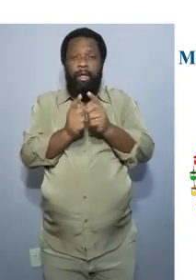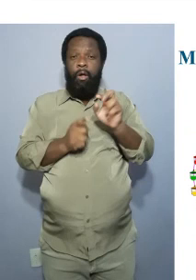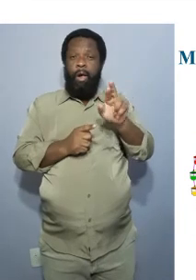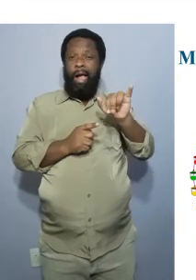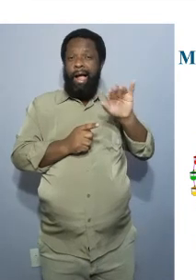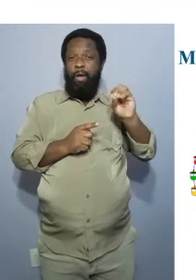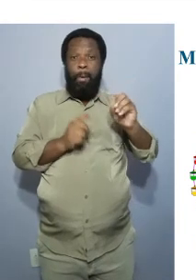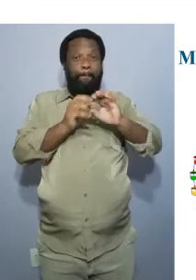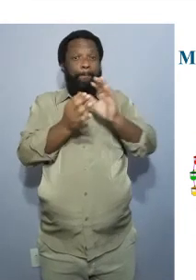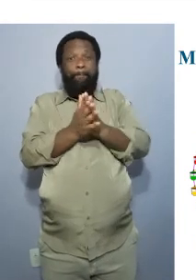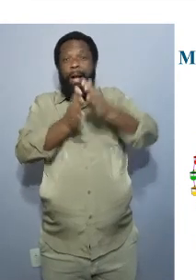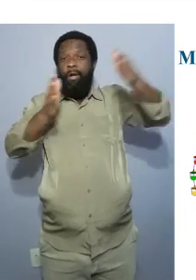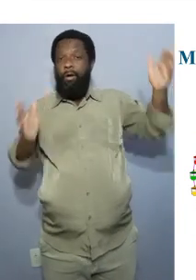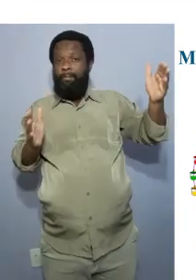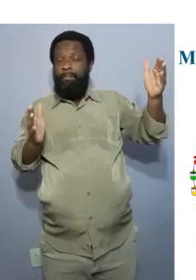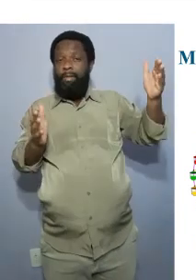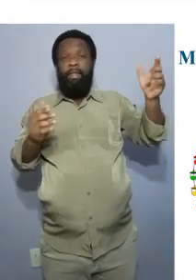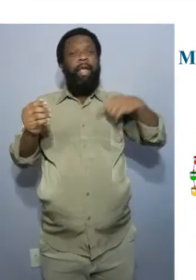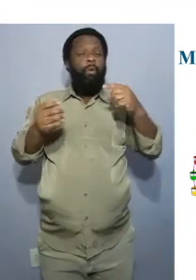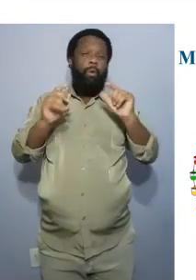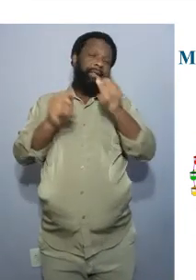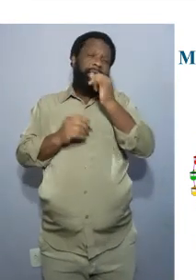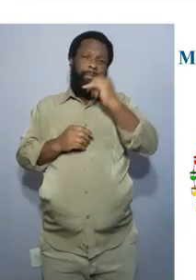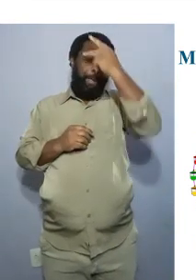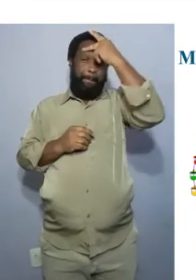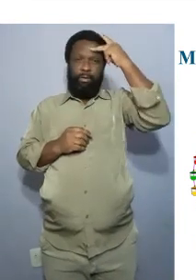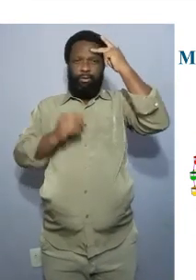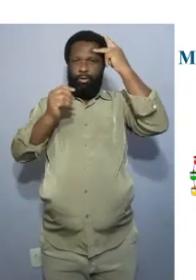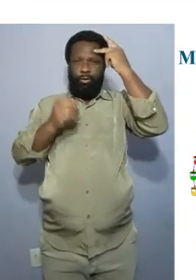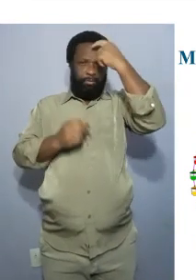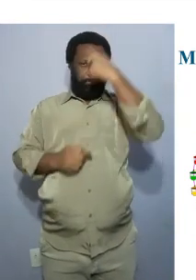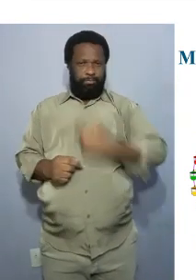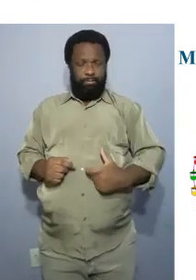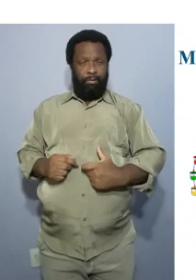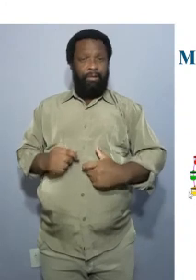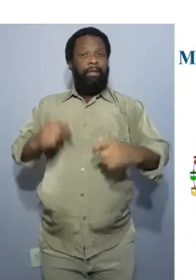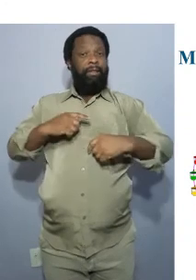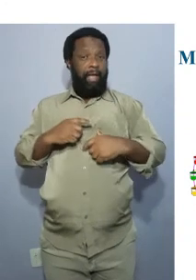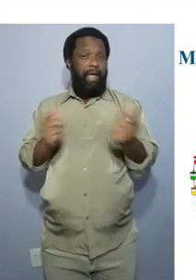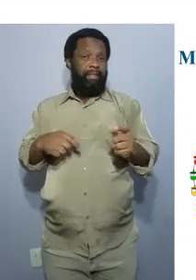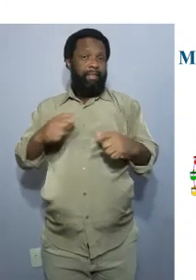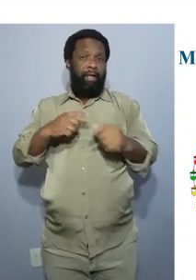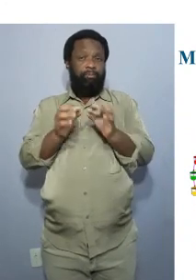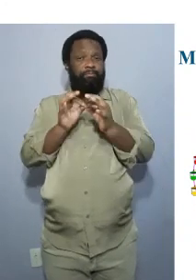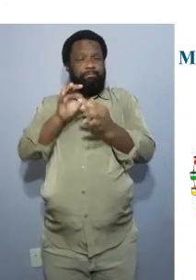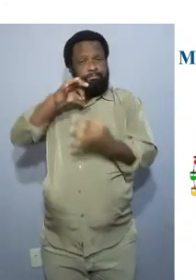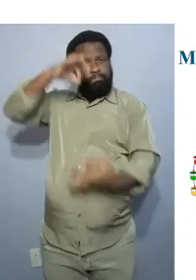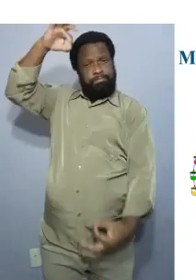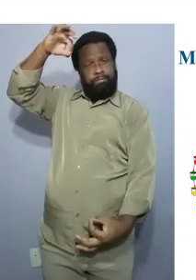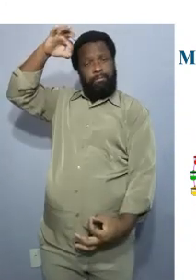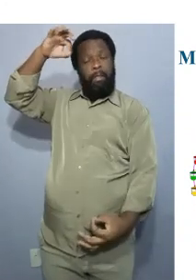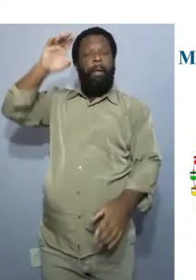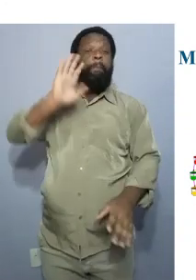o raio. Então, ele é um objeto que ser daquele tamanho, por exemplo, uma pessoa aqui, uma pessoa tem um comprimento,